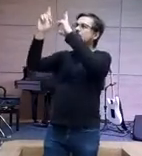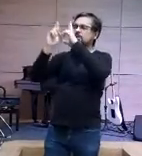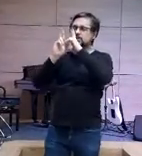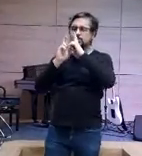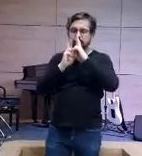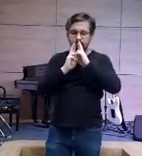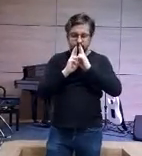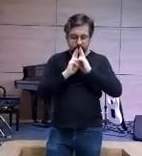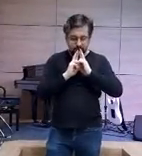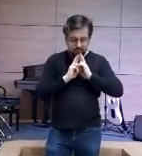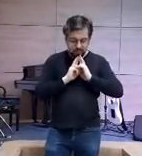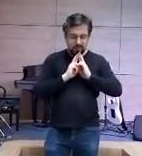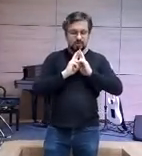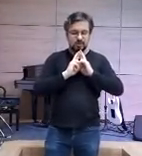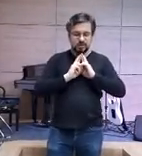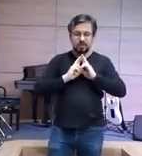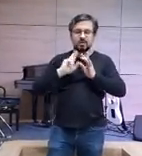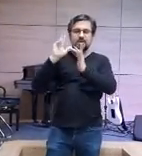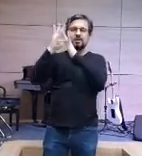resposta